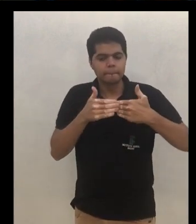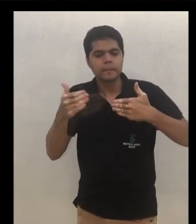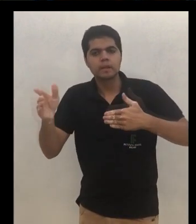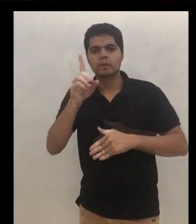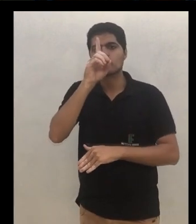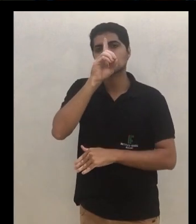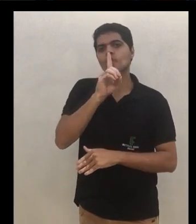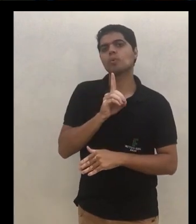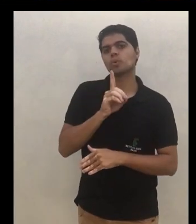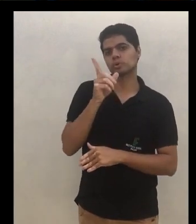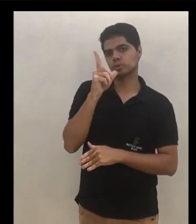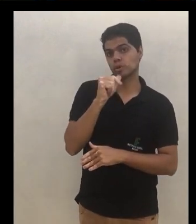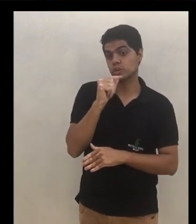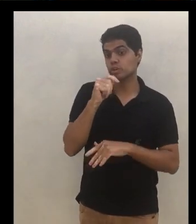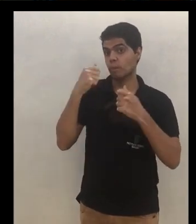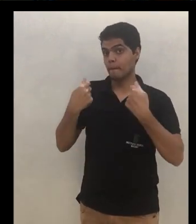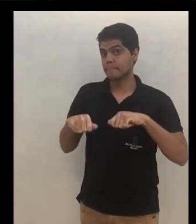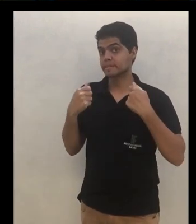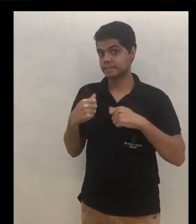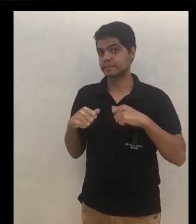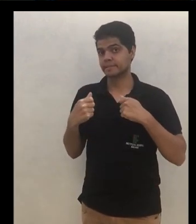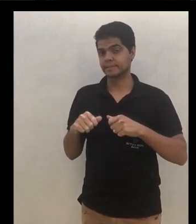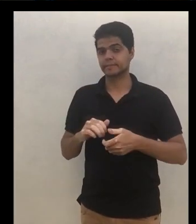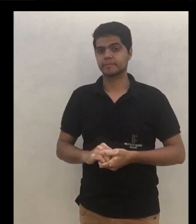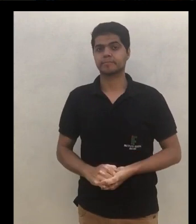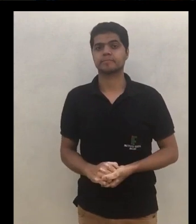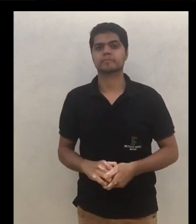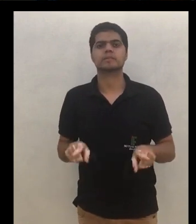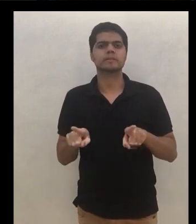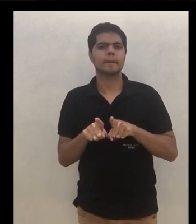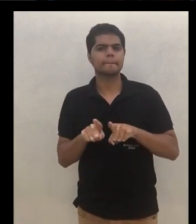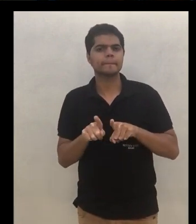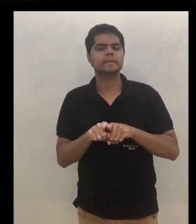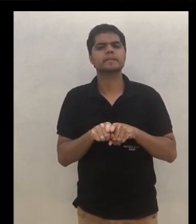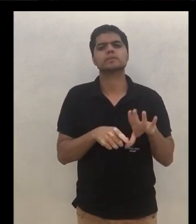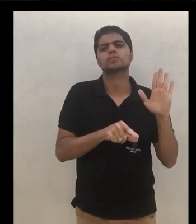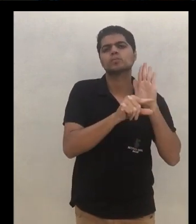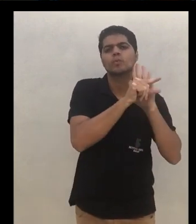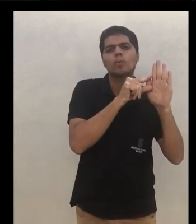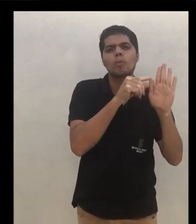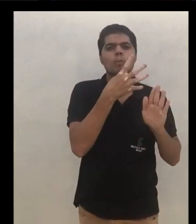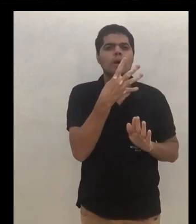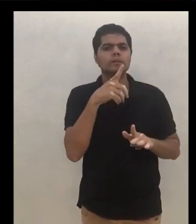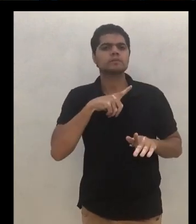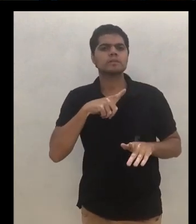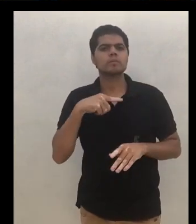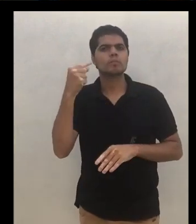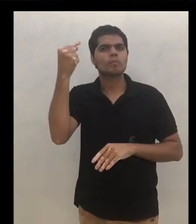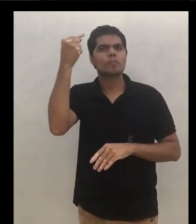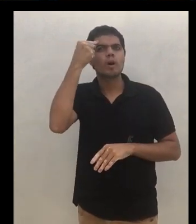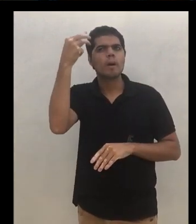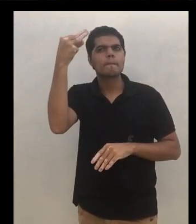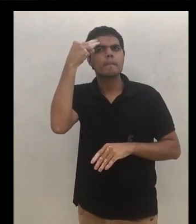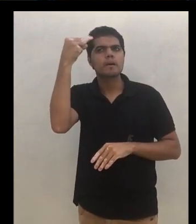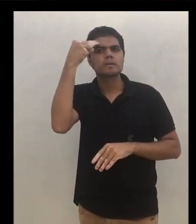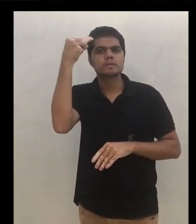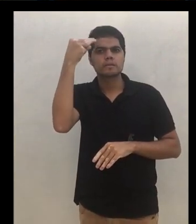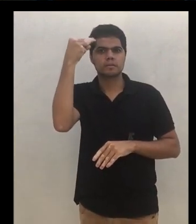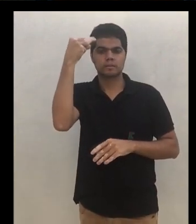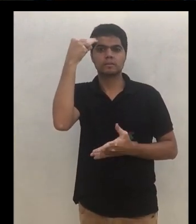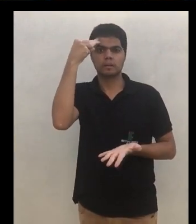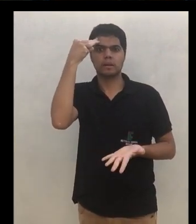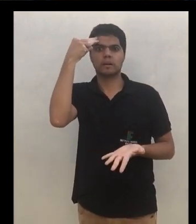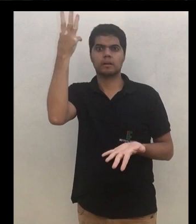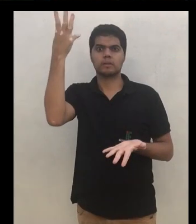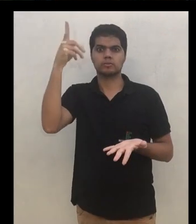dieta hídrica. Na seção 4, trata da sanidade, né, que a gente preocupa muito com a saúde desses